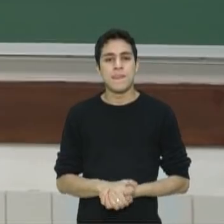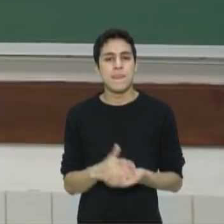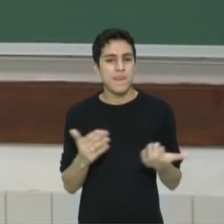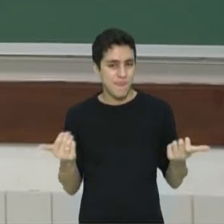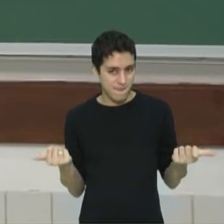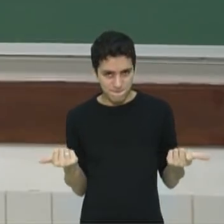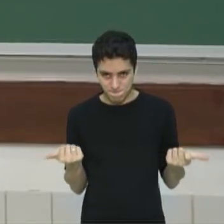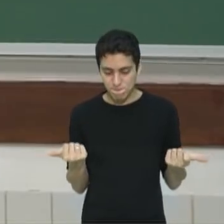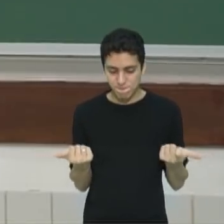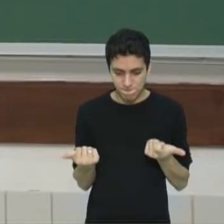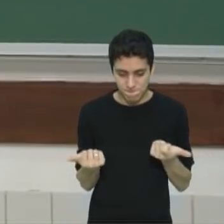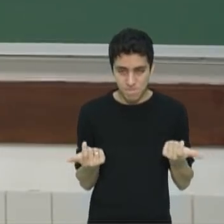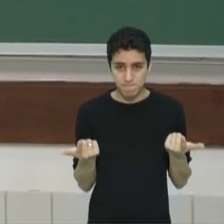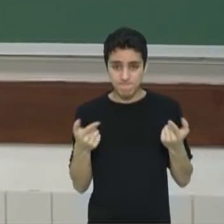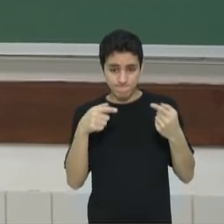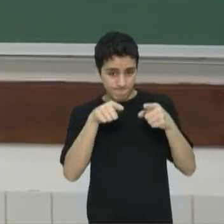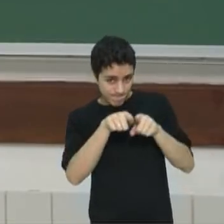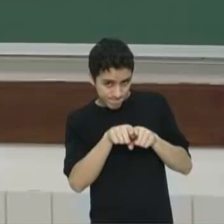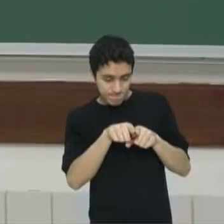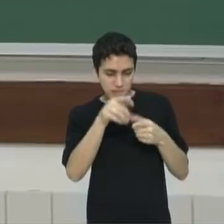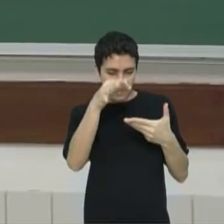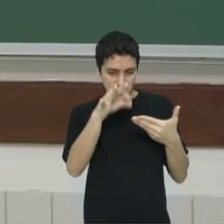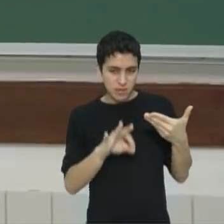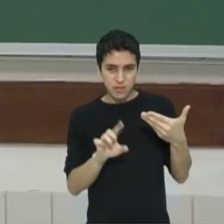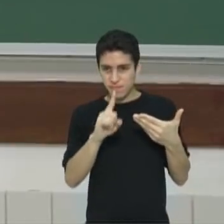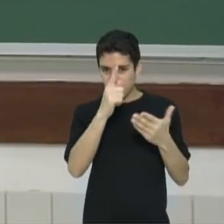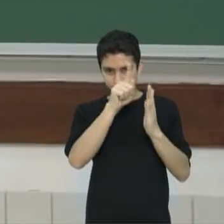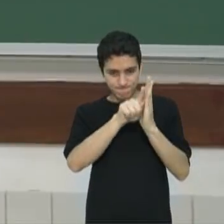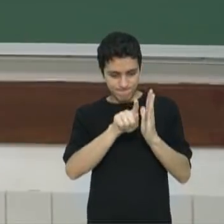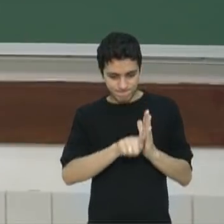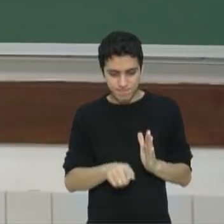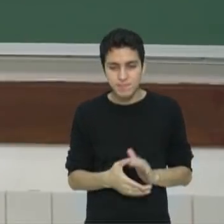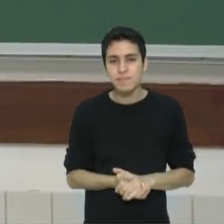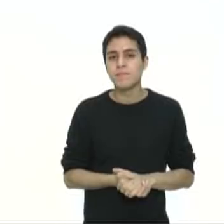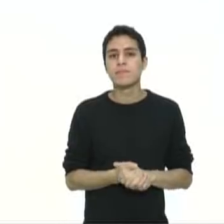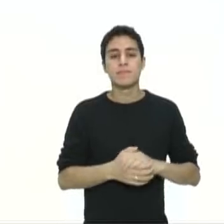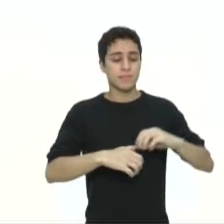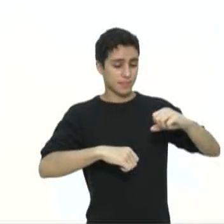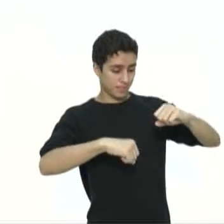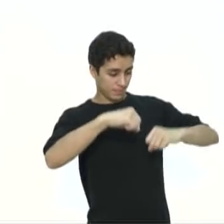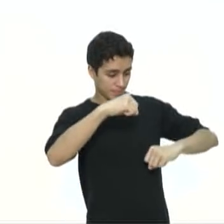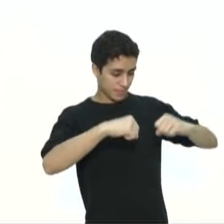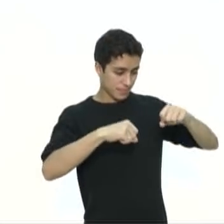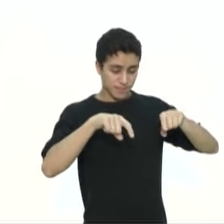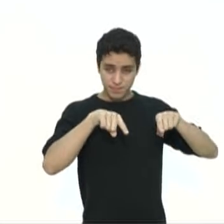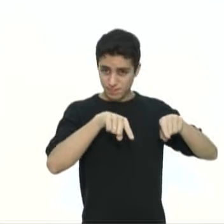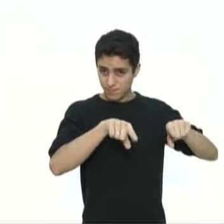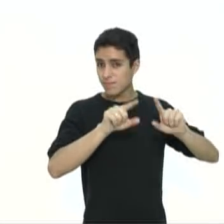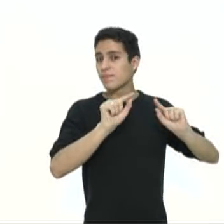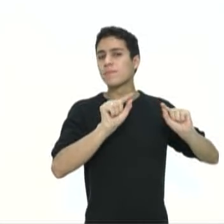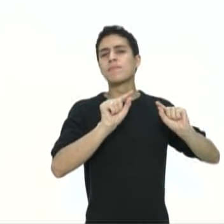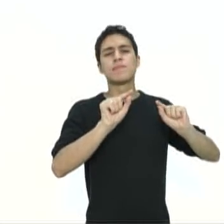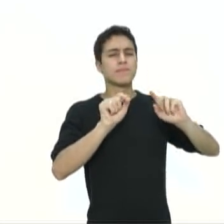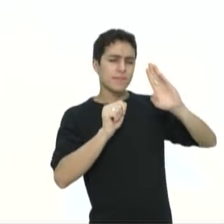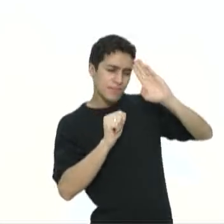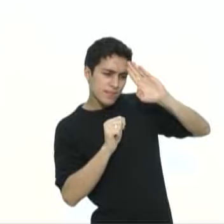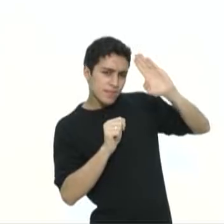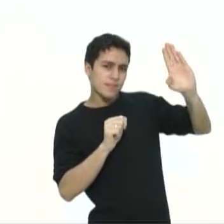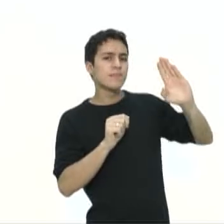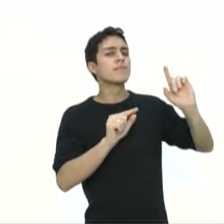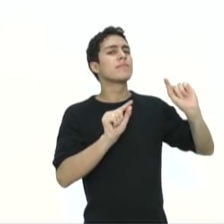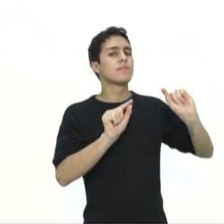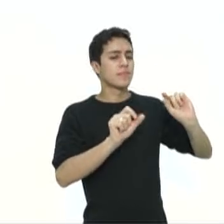Vamos lá, pessoal, estamos de volta, vamos à correção do nosso primeiro questionário. A indústria é uma afirmação, aqui a industrialização é um dos principais agentes